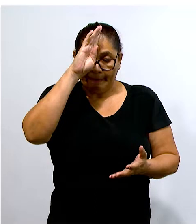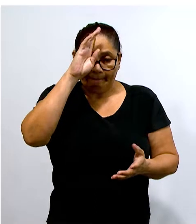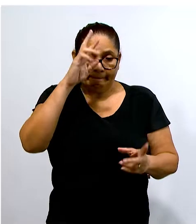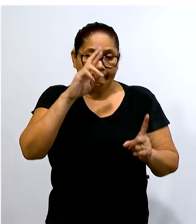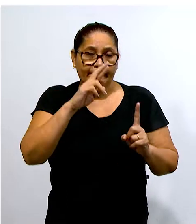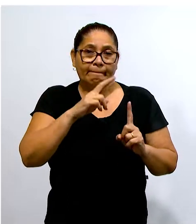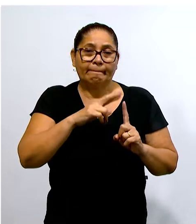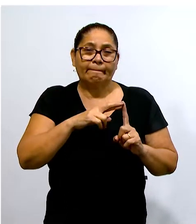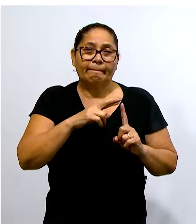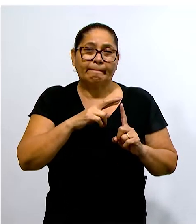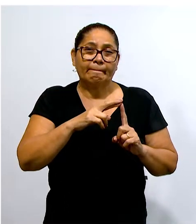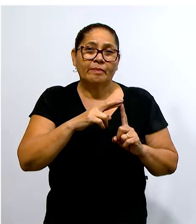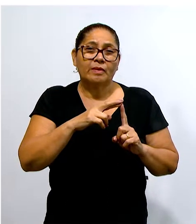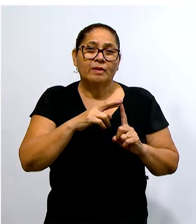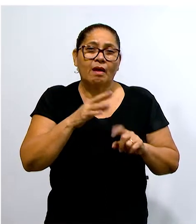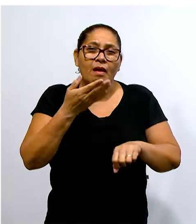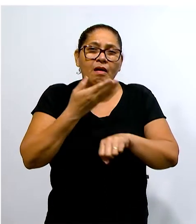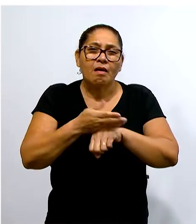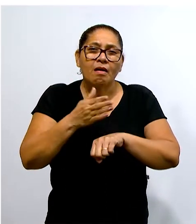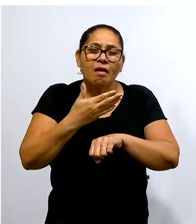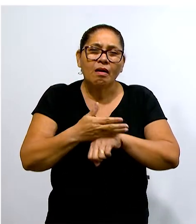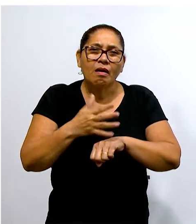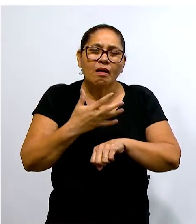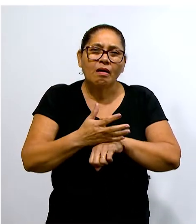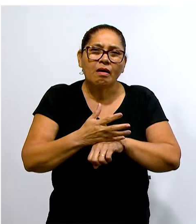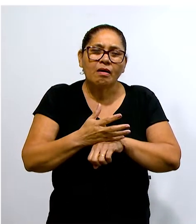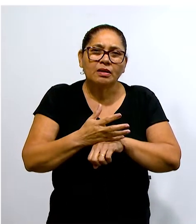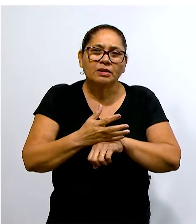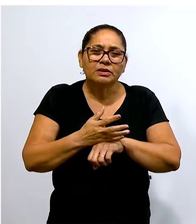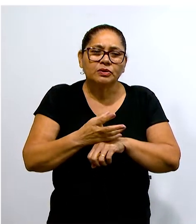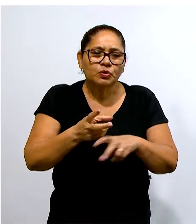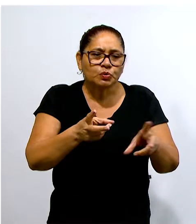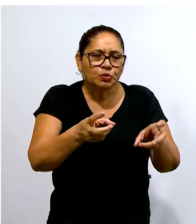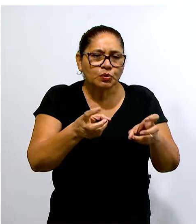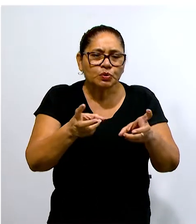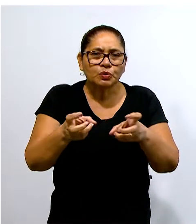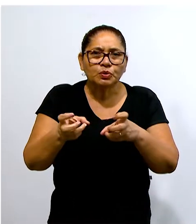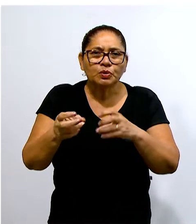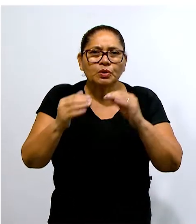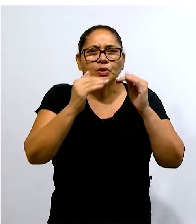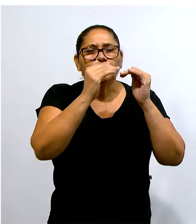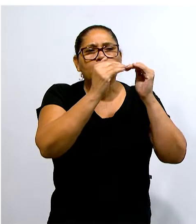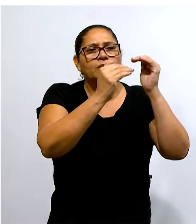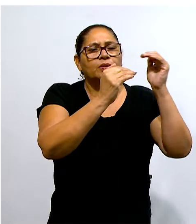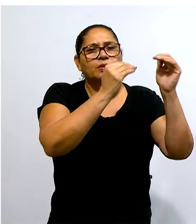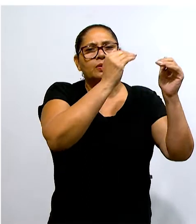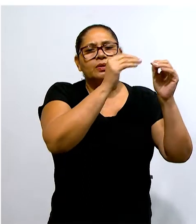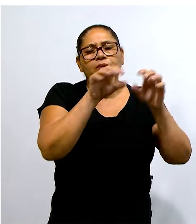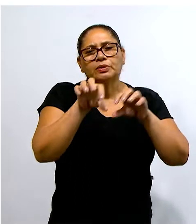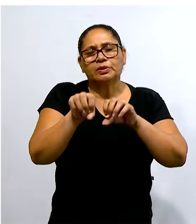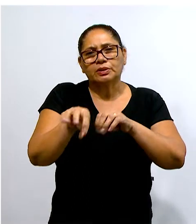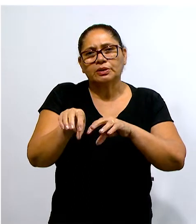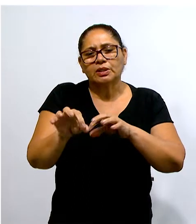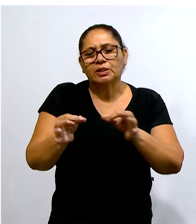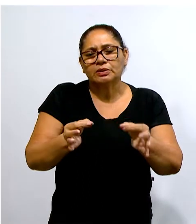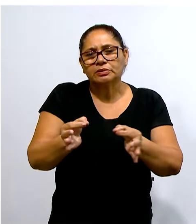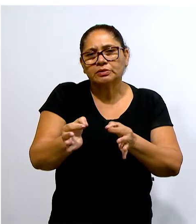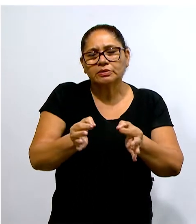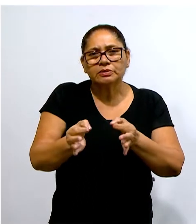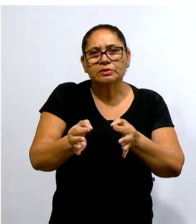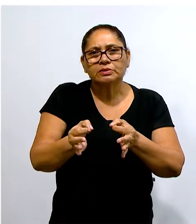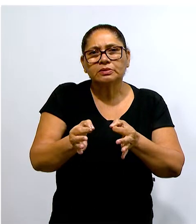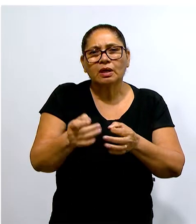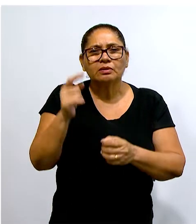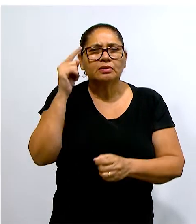para análise prática da nossa concepção construtivista de ensino, na nossa organização,